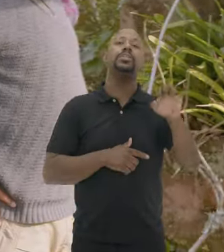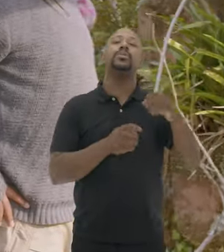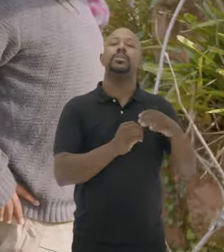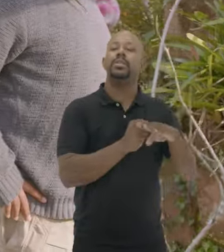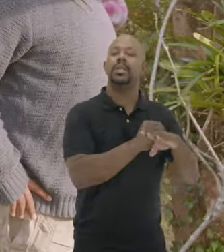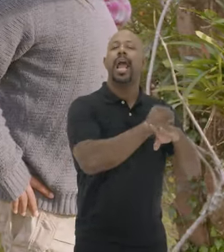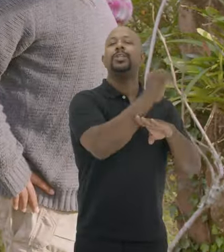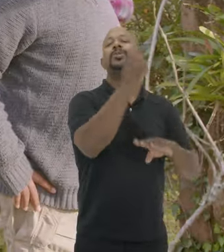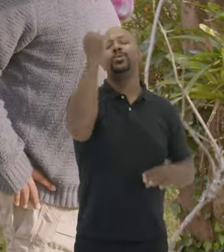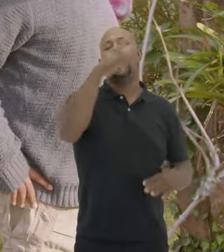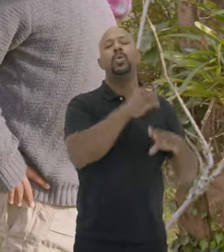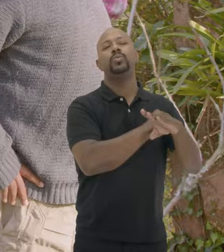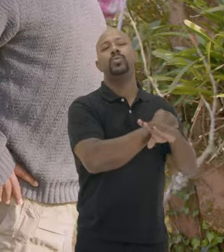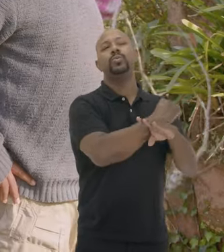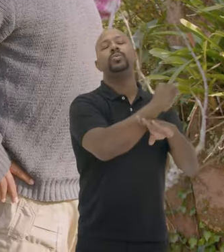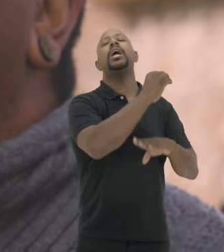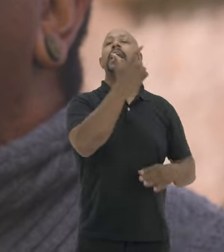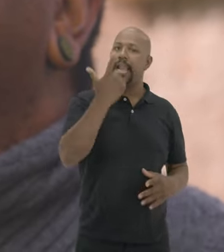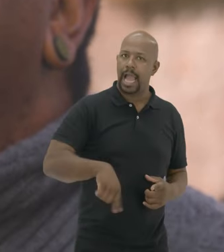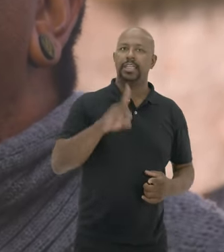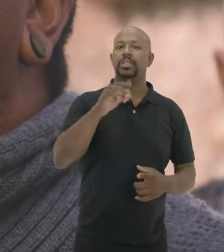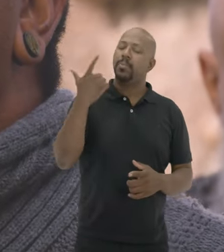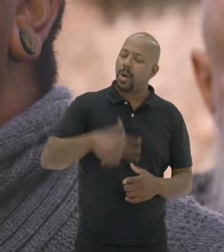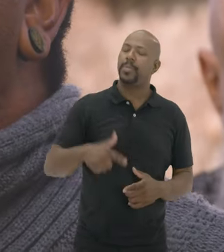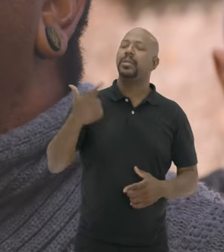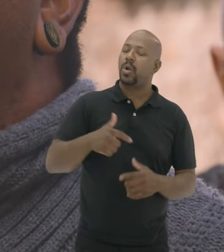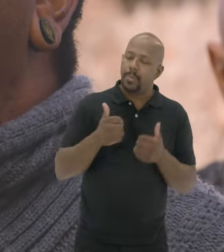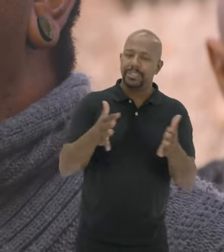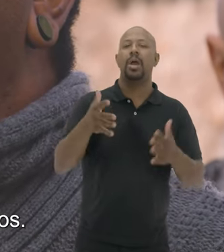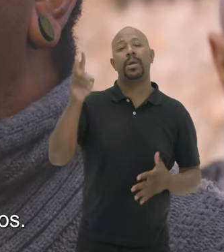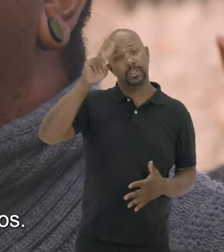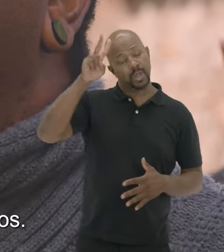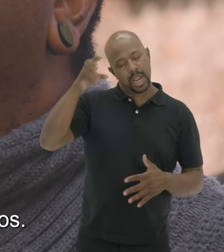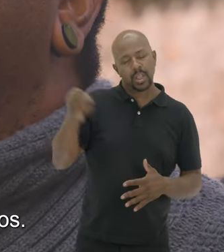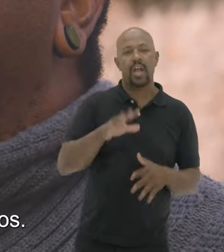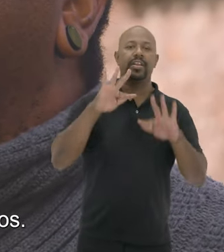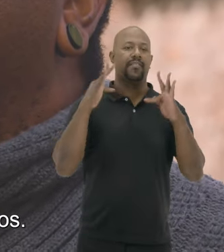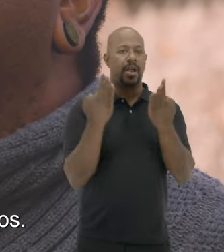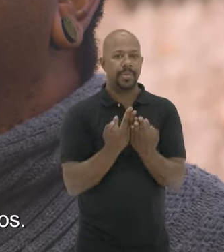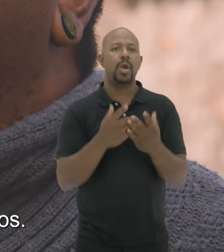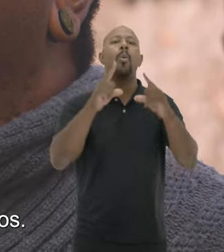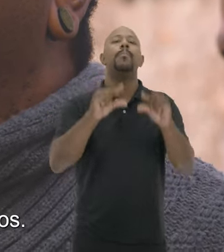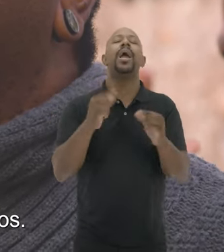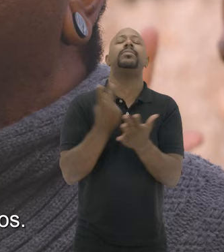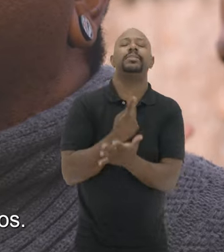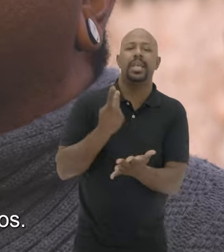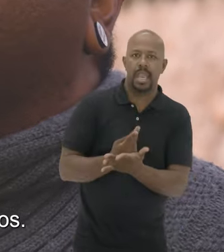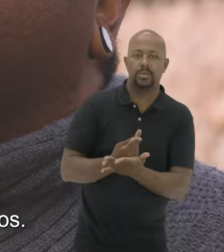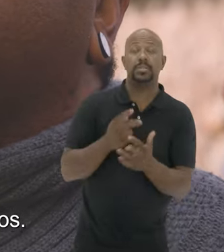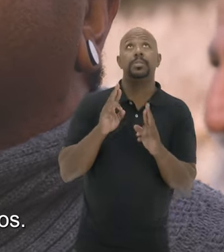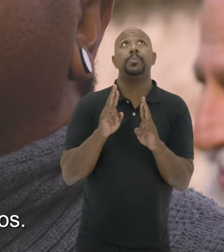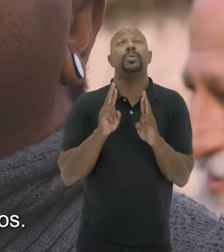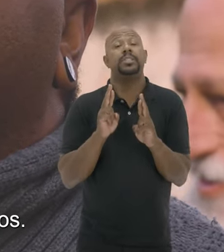onde nasce o sol todos os dias cada dia podemos recomeçar uma história nova da Família com menos erros